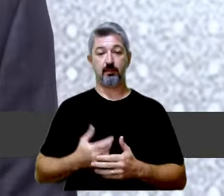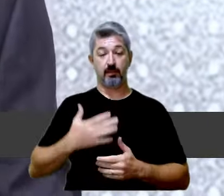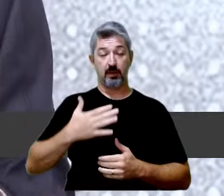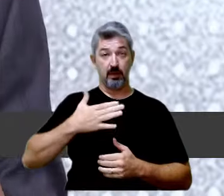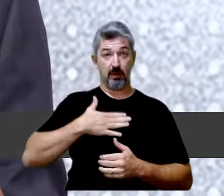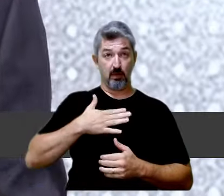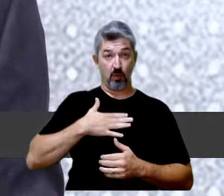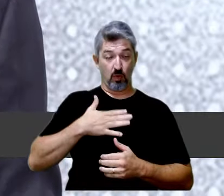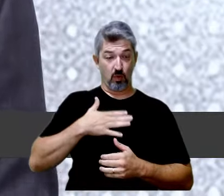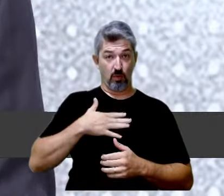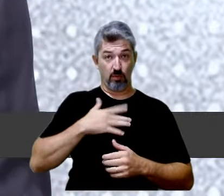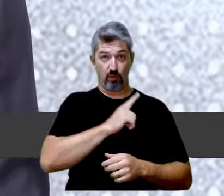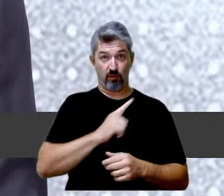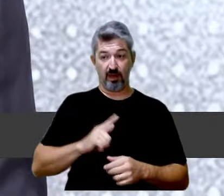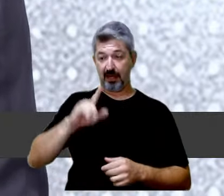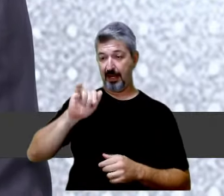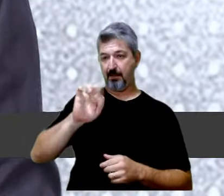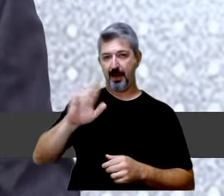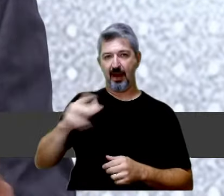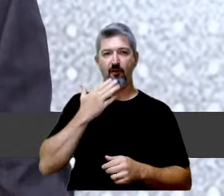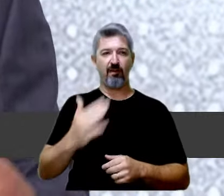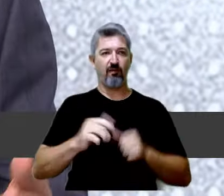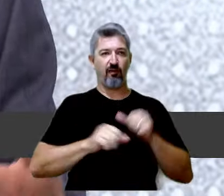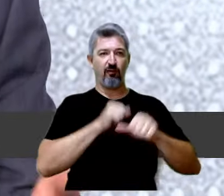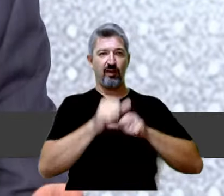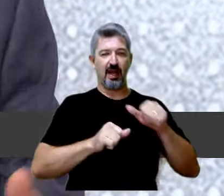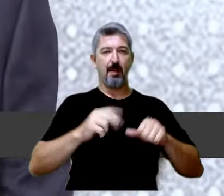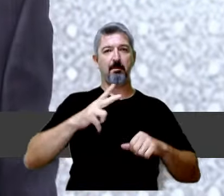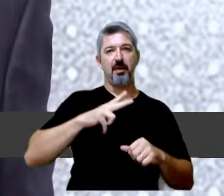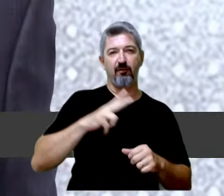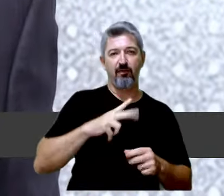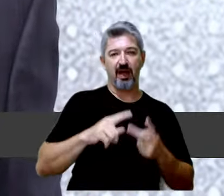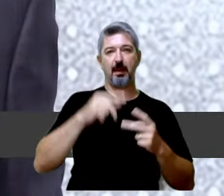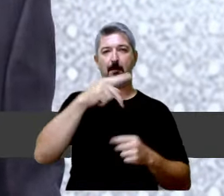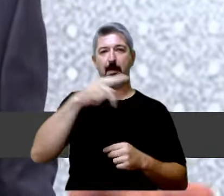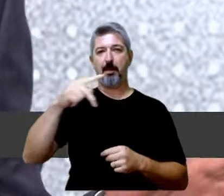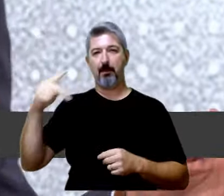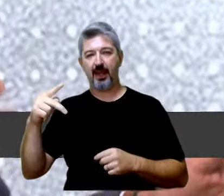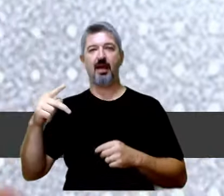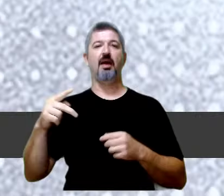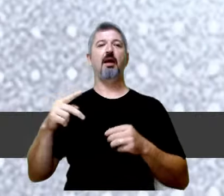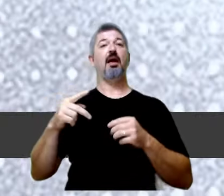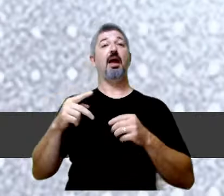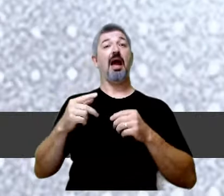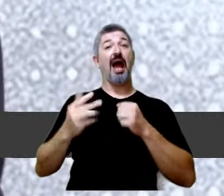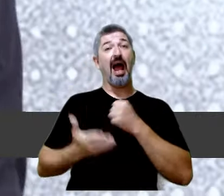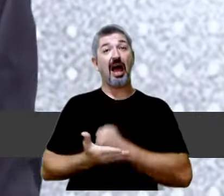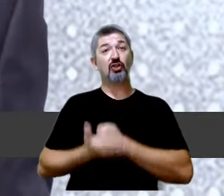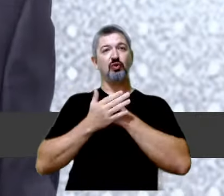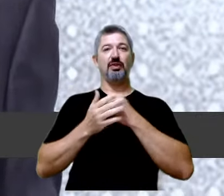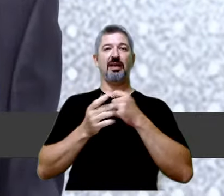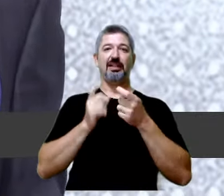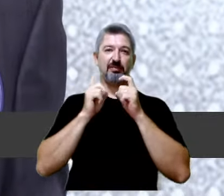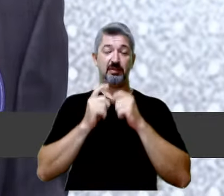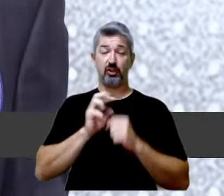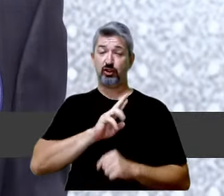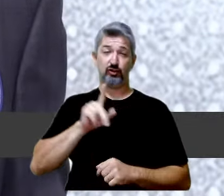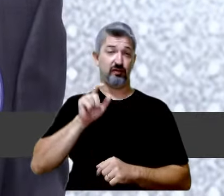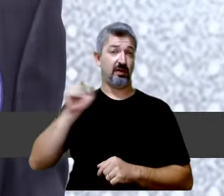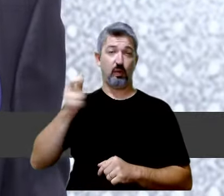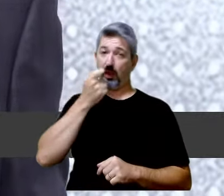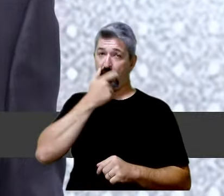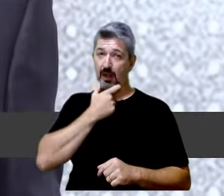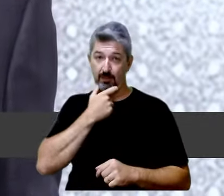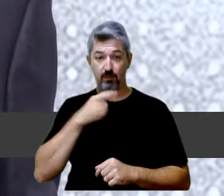das privatizações das ppps que isso ajuda na dinâmica da gestão bem diferente do Guilherme bolos a gente segue